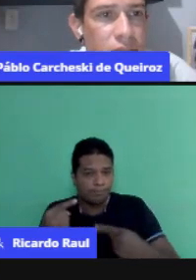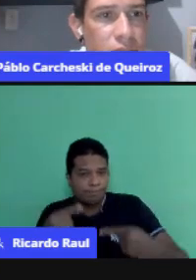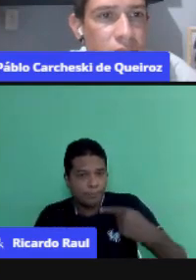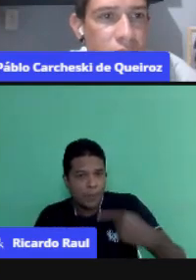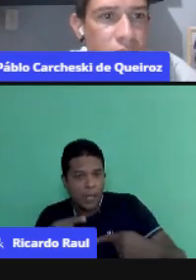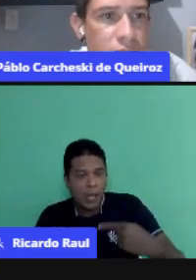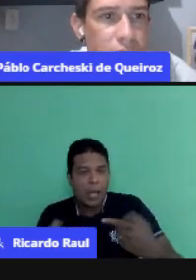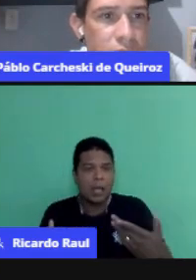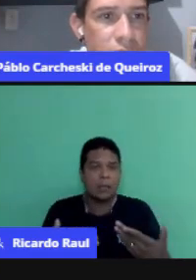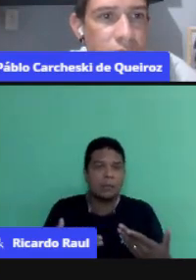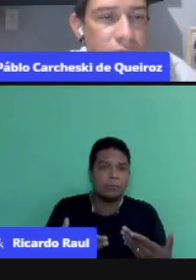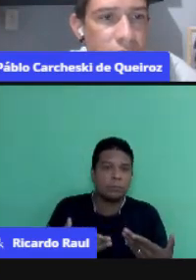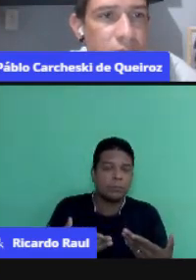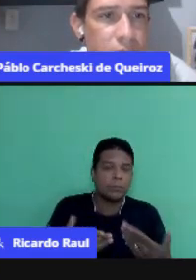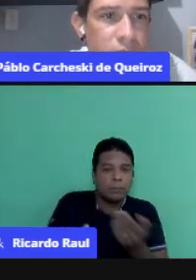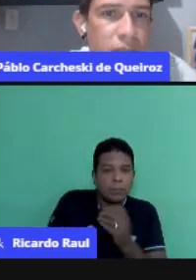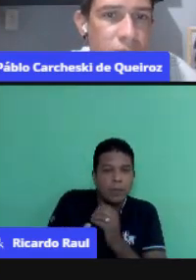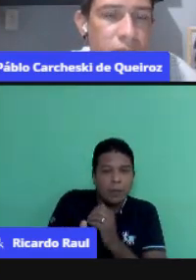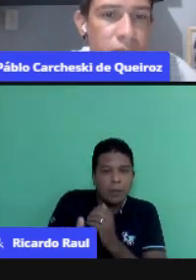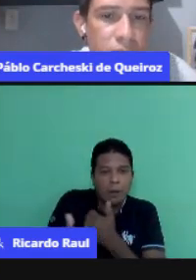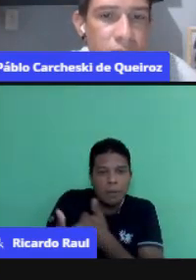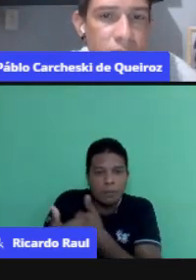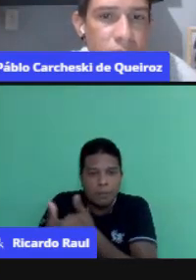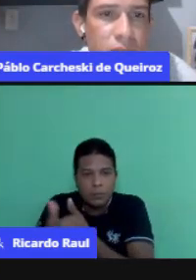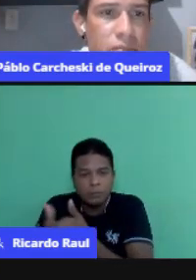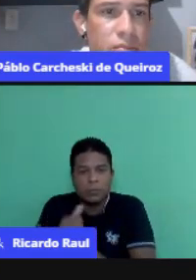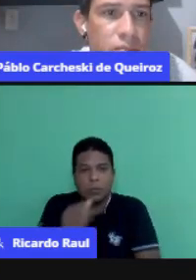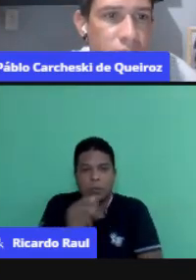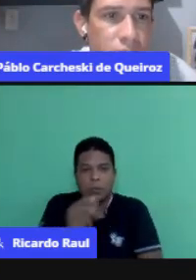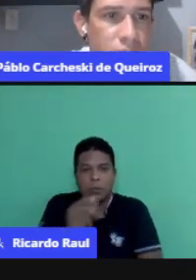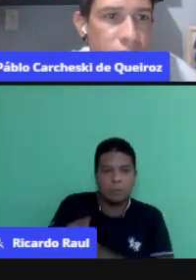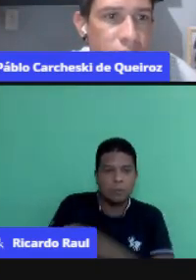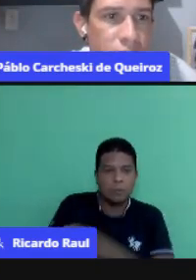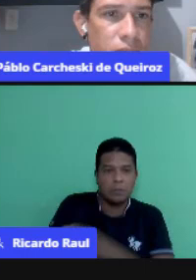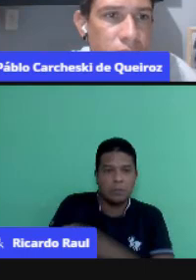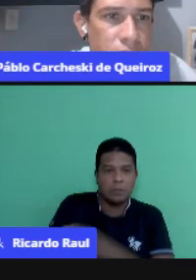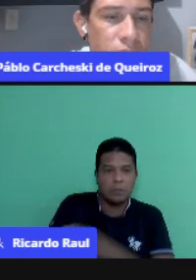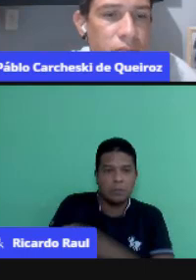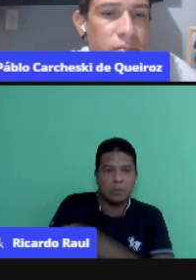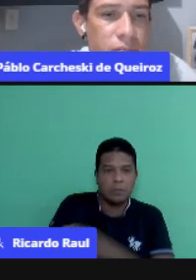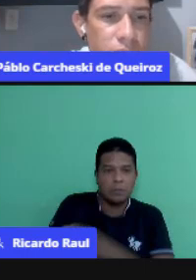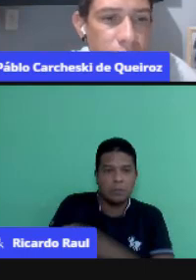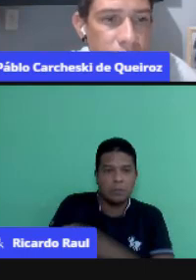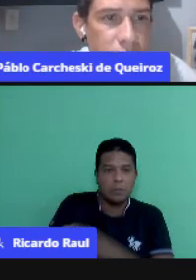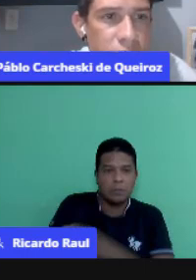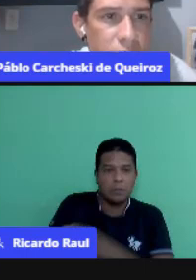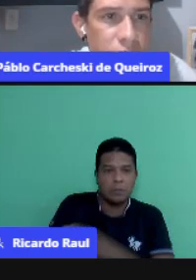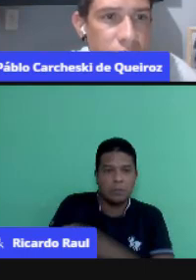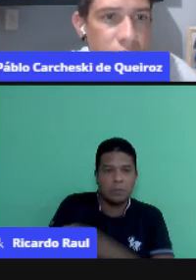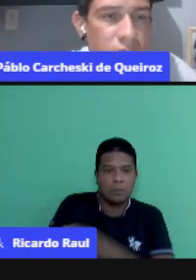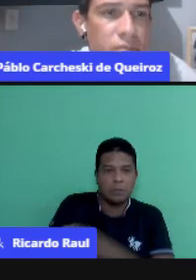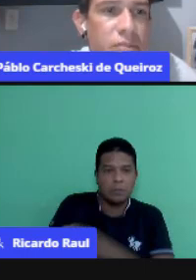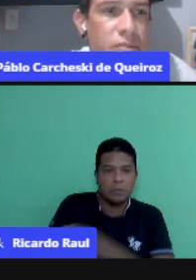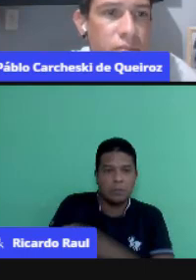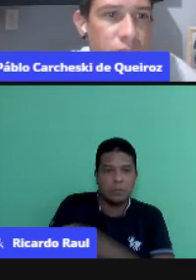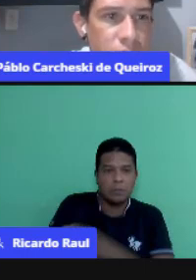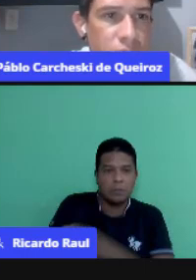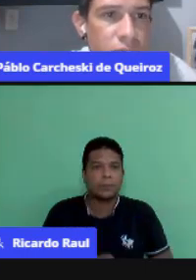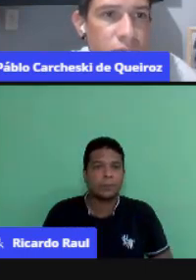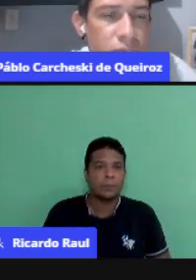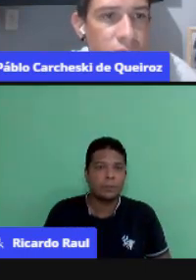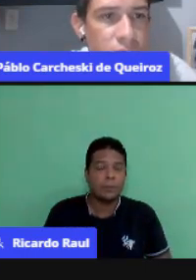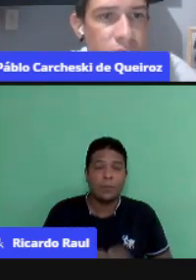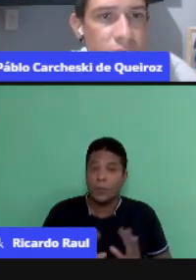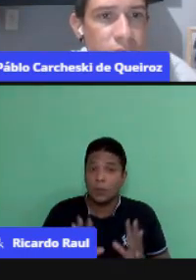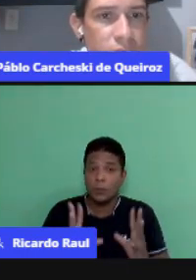aqueles que estão próximos de nós, né? Sejam eles professores de matemática, professores de outra área ou gestões pedagógicas, tá? Então,